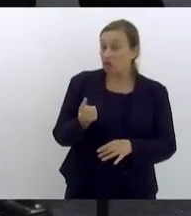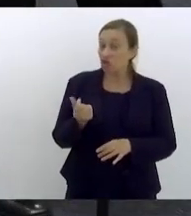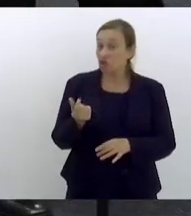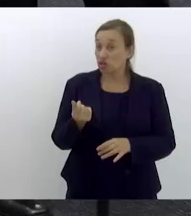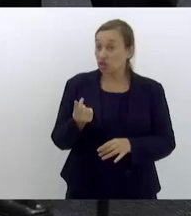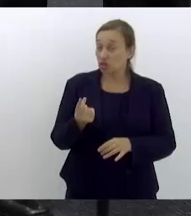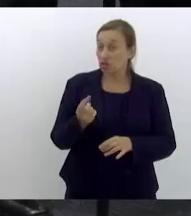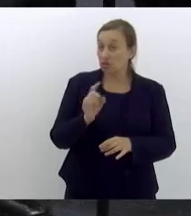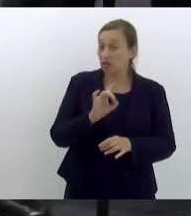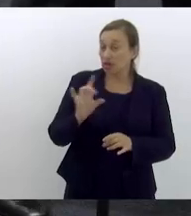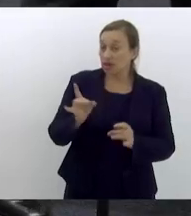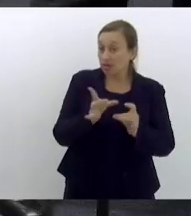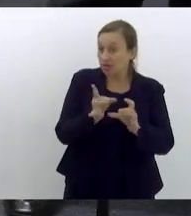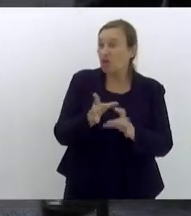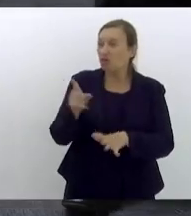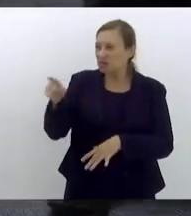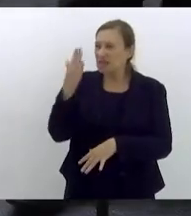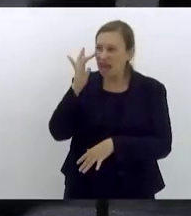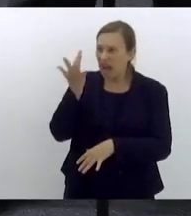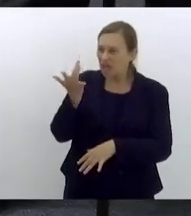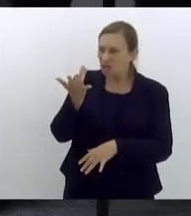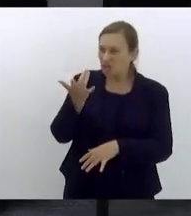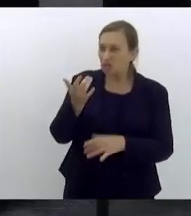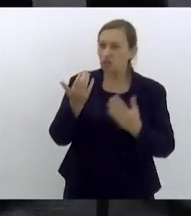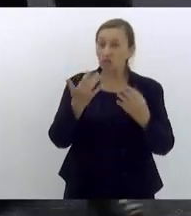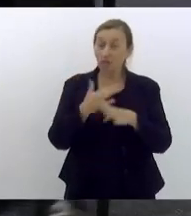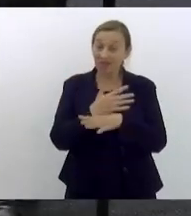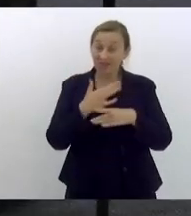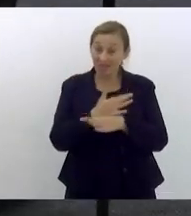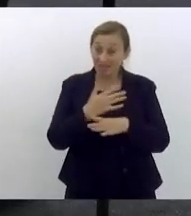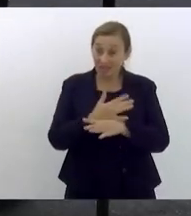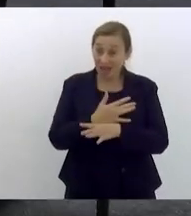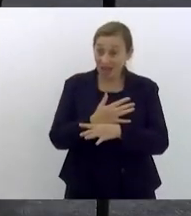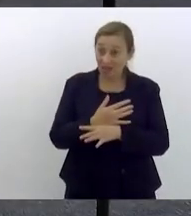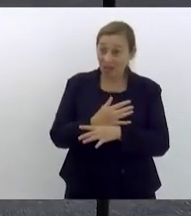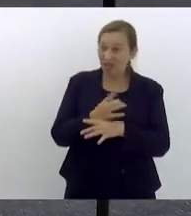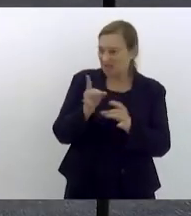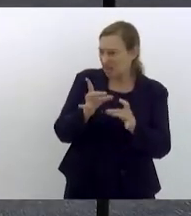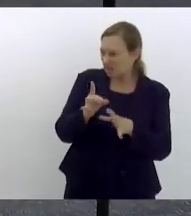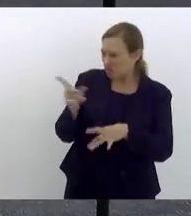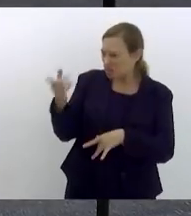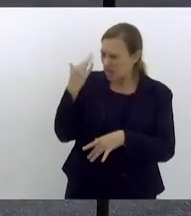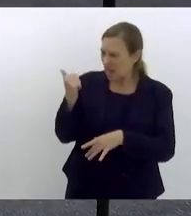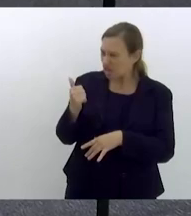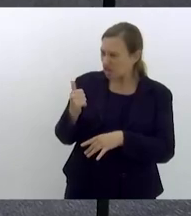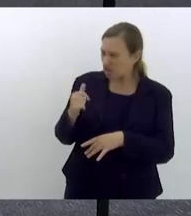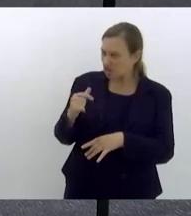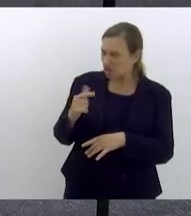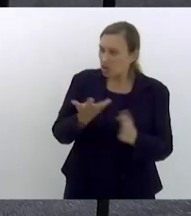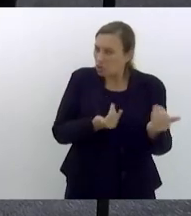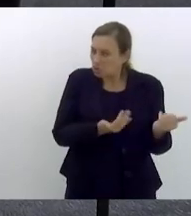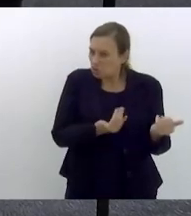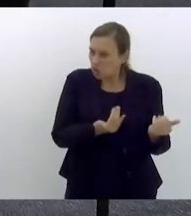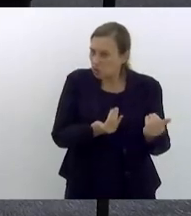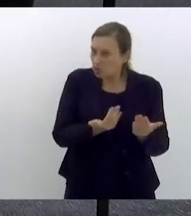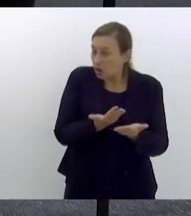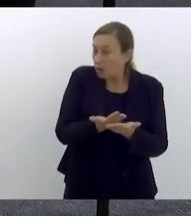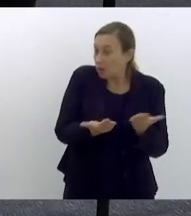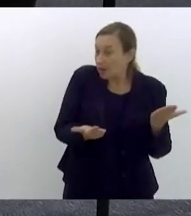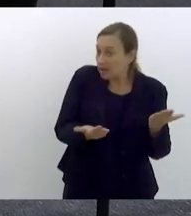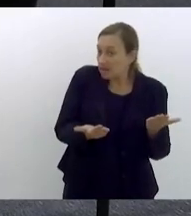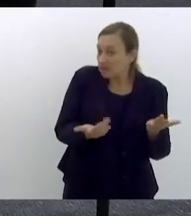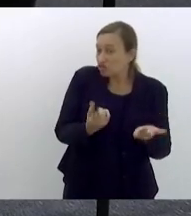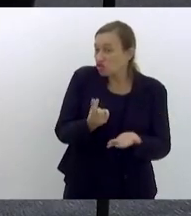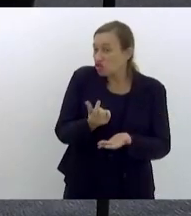acha que como vossa excelência presenciou a forma como a cidade estava o comércio tava vendendo alguma coisa então esse jovem tiveram uma queda brusca